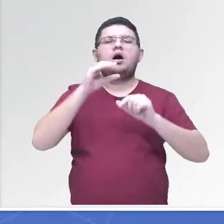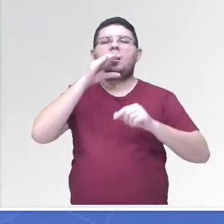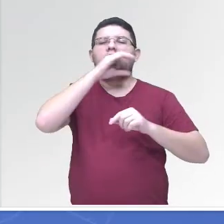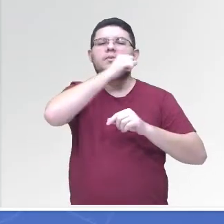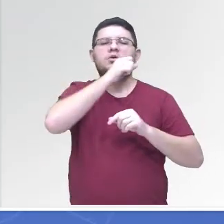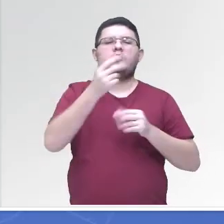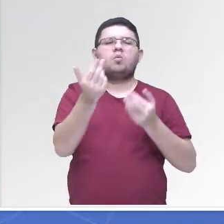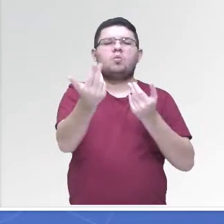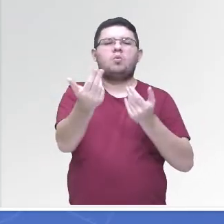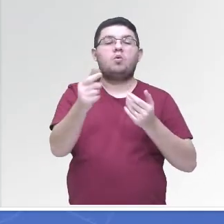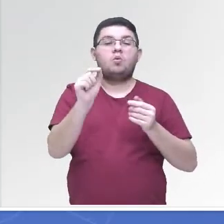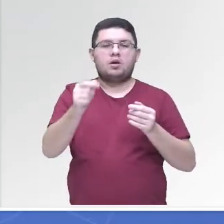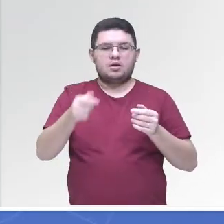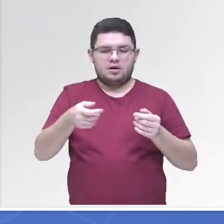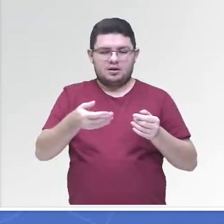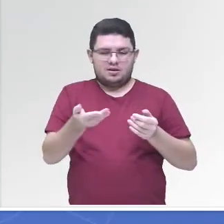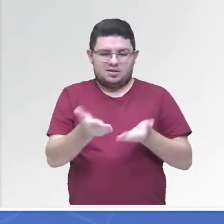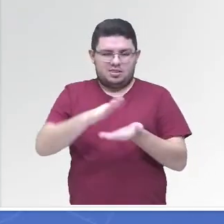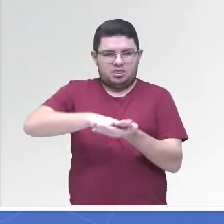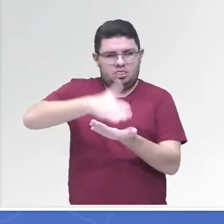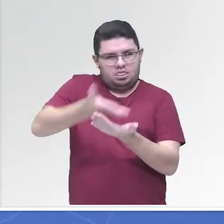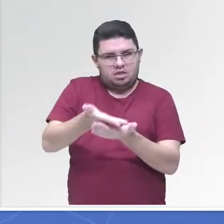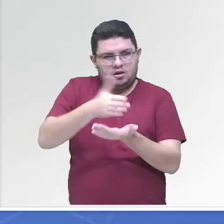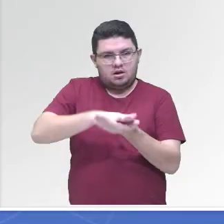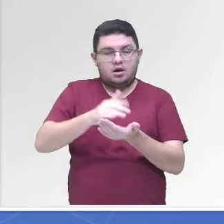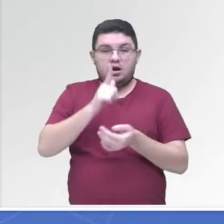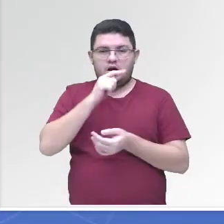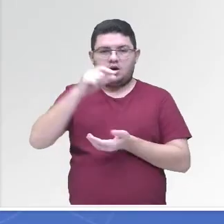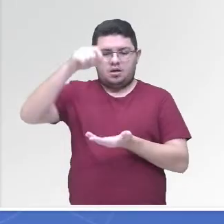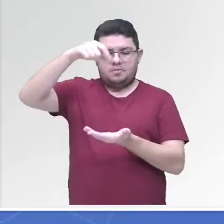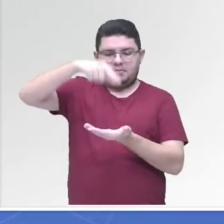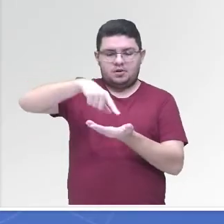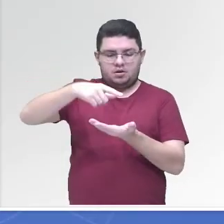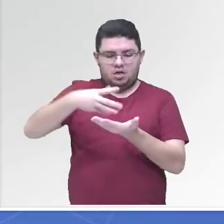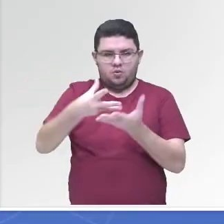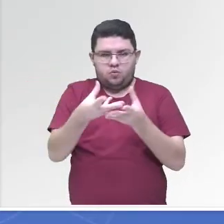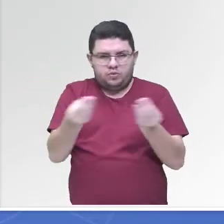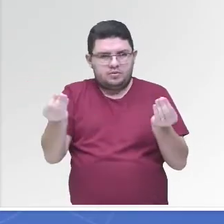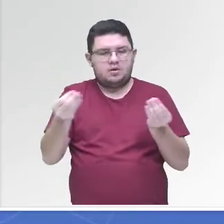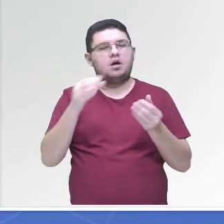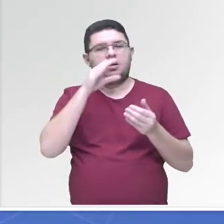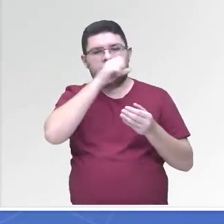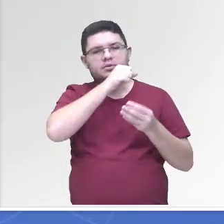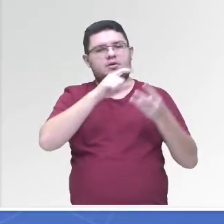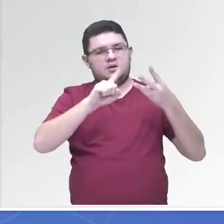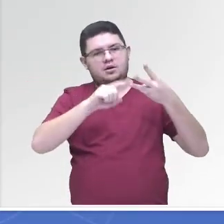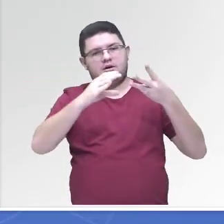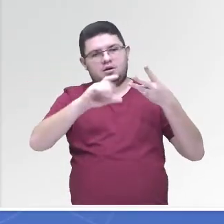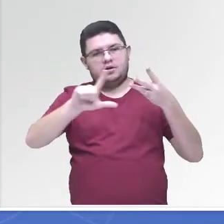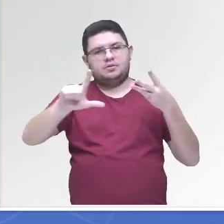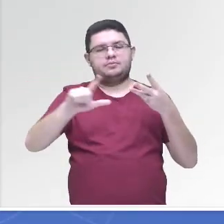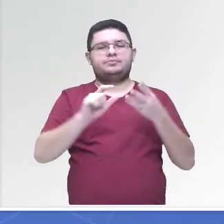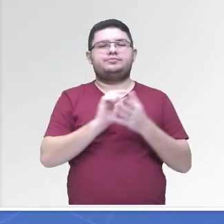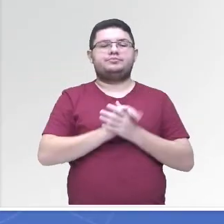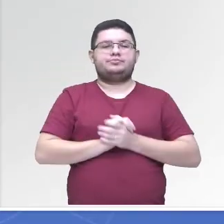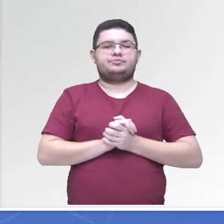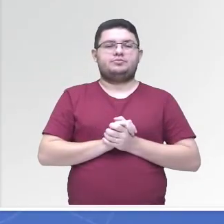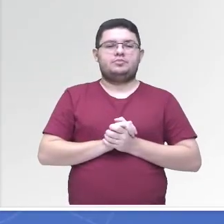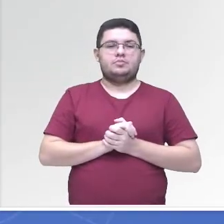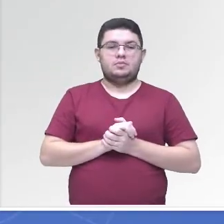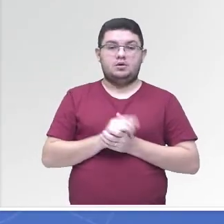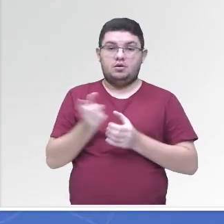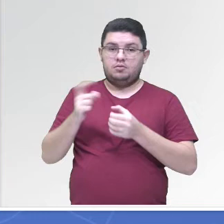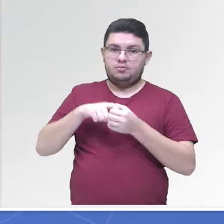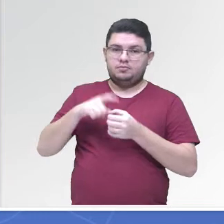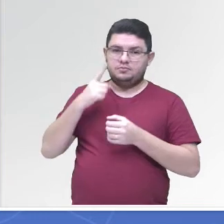lá super quente, cai uma gota de água, parece que vaporiza instantaneamente. Nesse caso a gente chama de calefação, tá? Bora